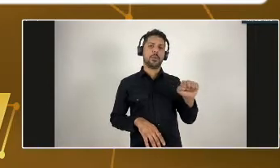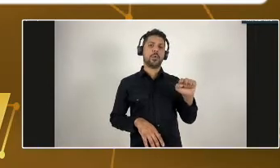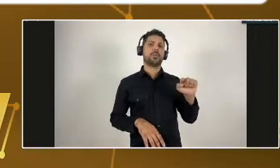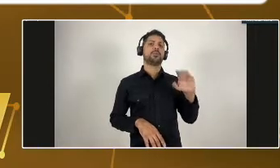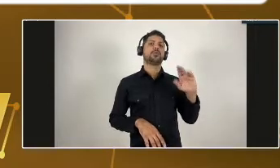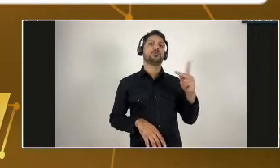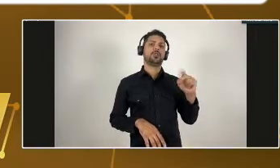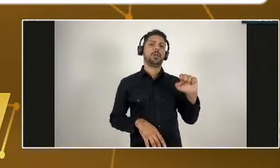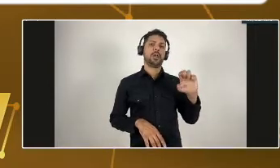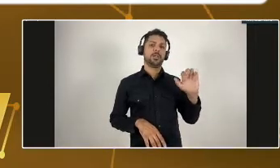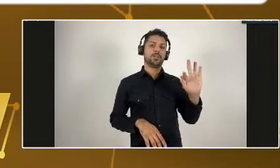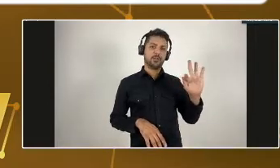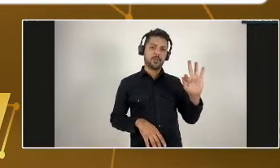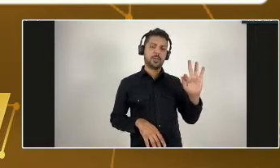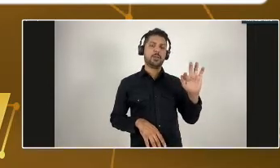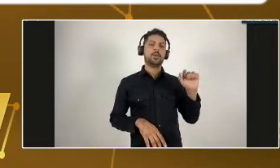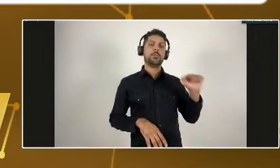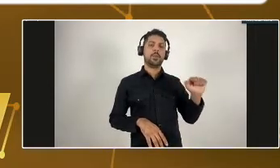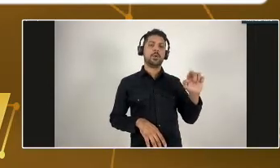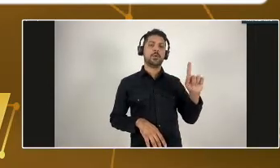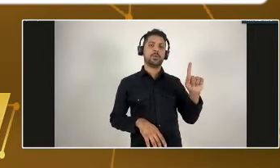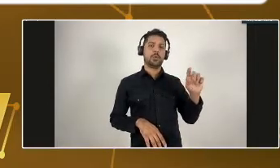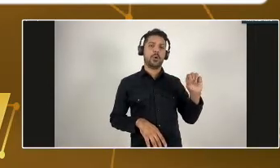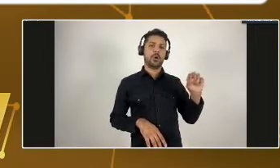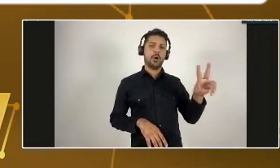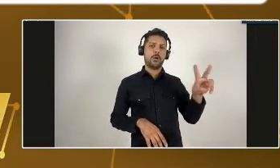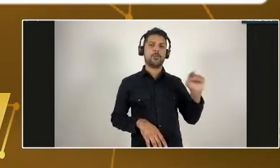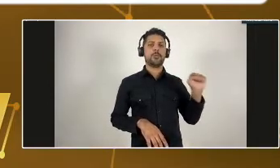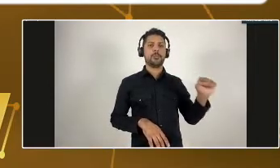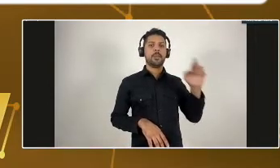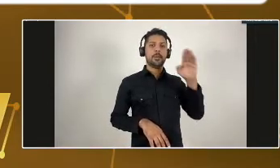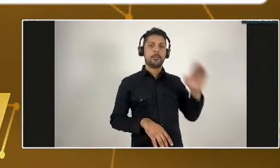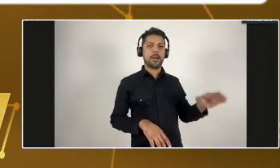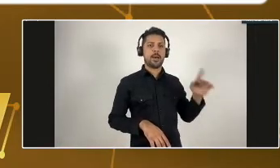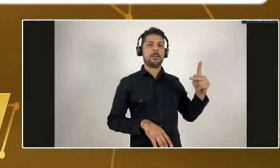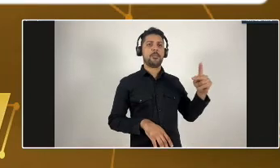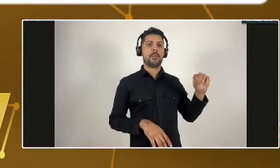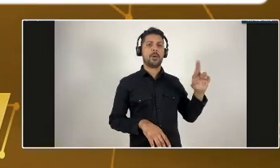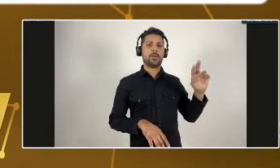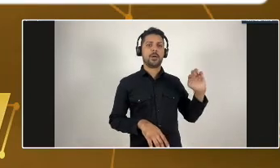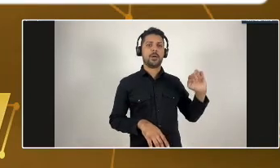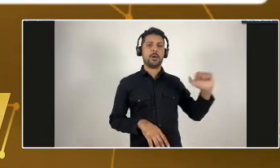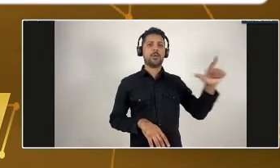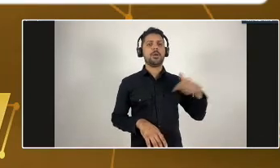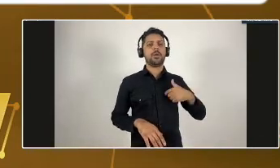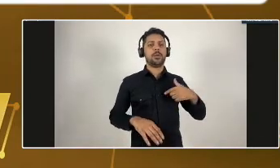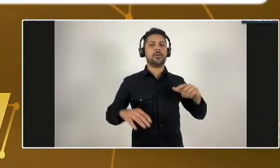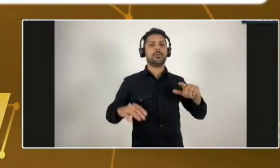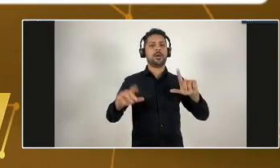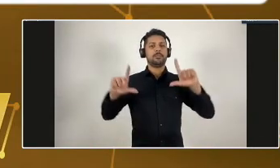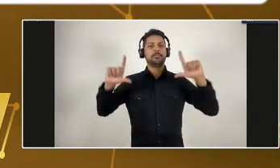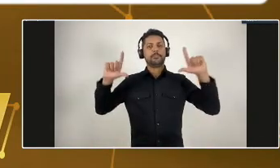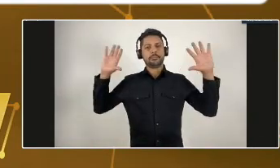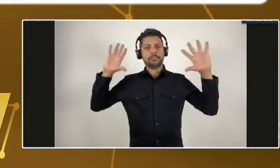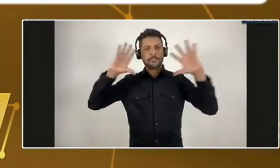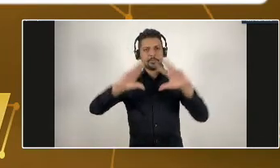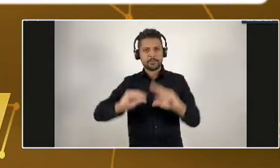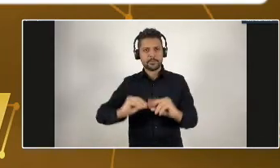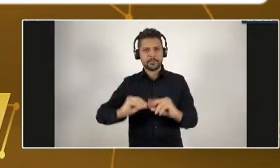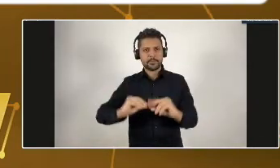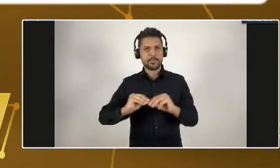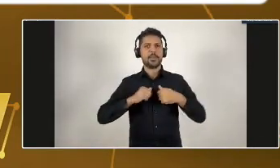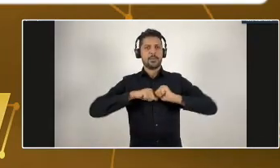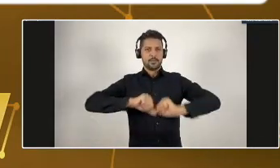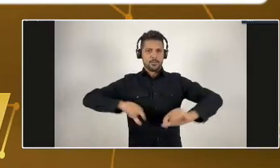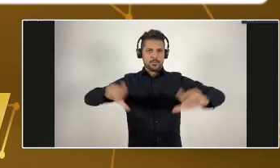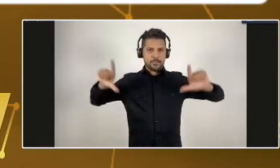portalgeo.chesf.gov.br/portal. Eu vou minimizar aqui minha tela, que é para mostrar para vocês, então, o nosso portal.